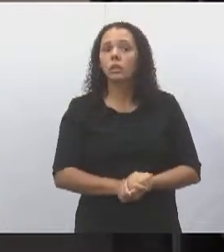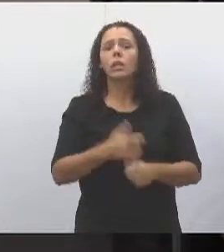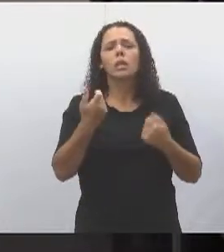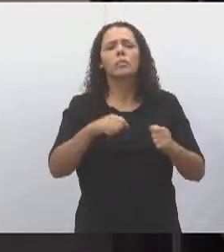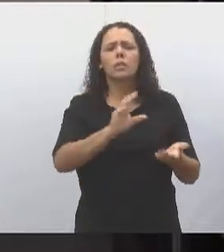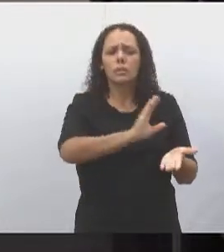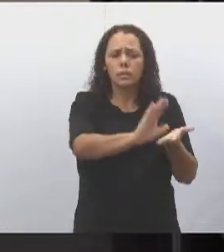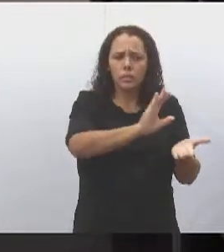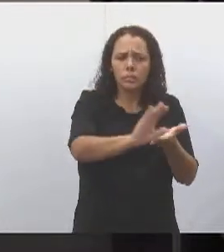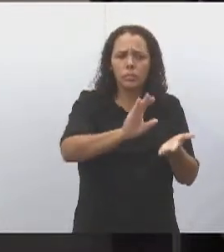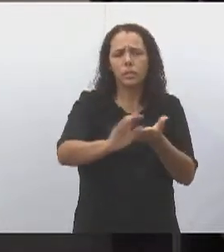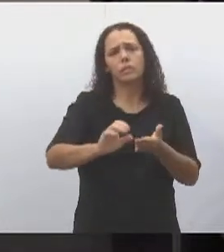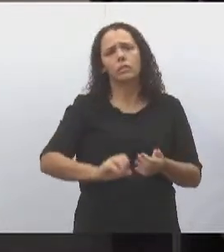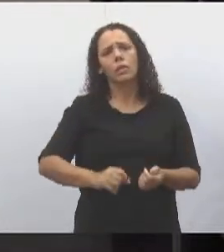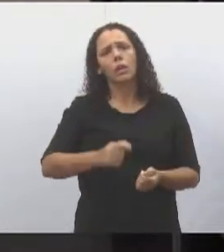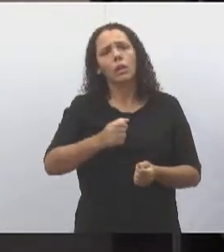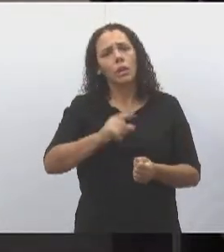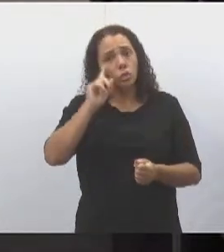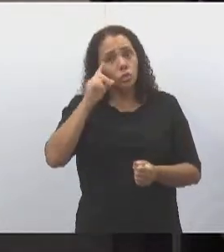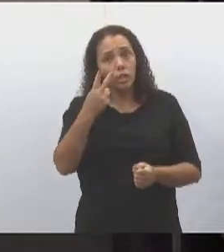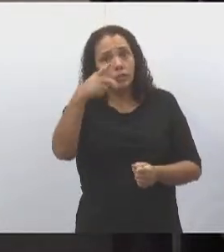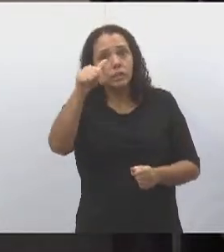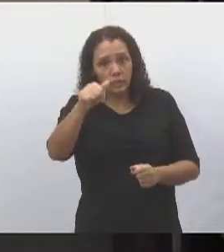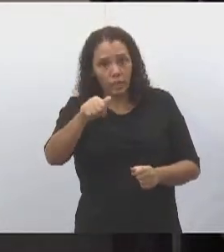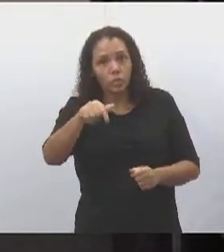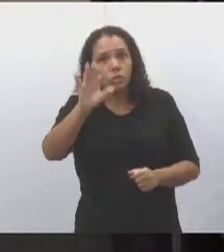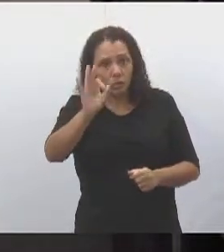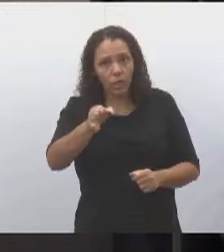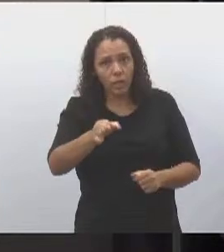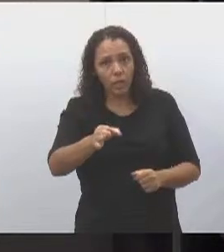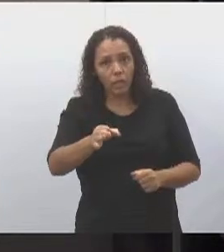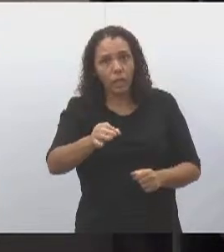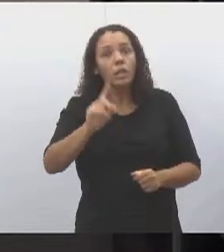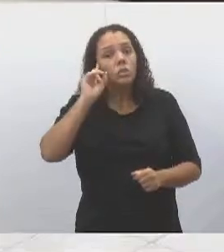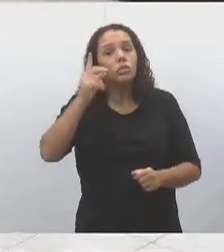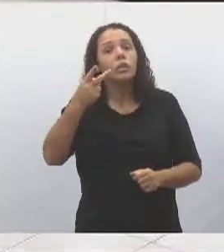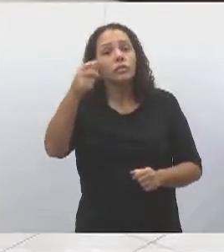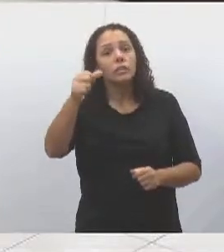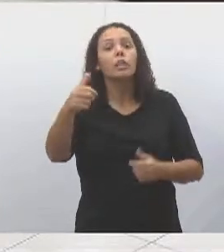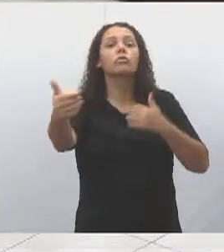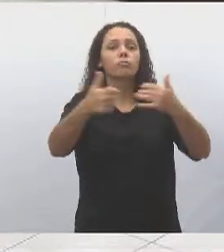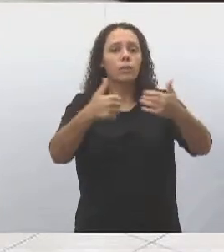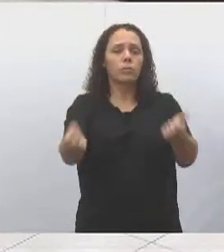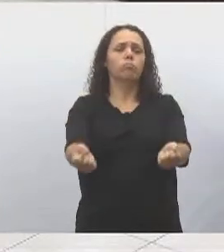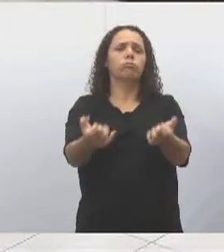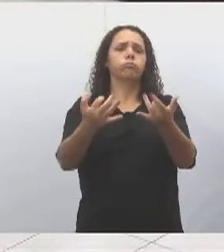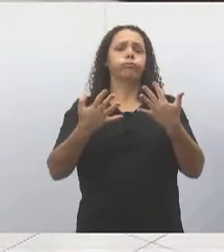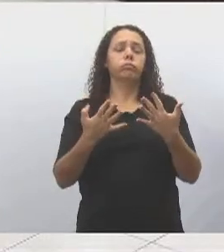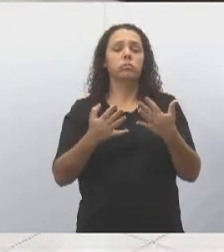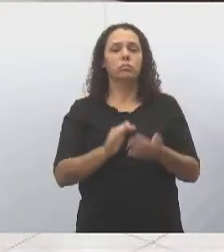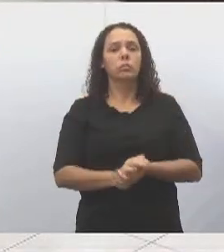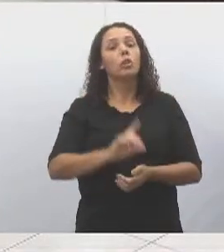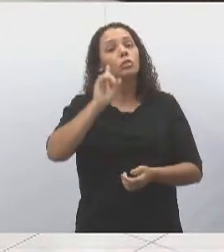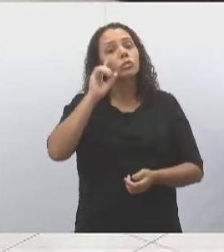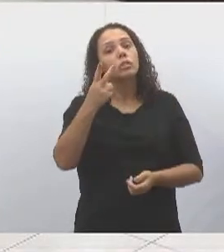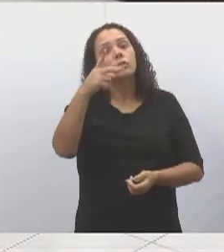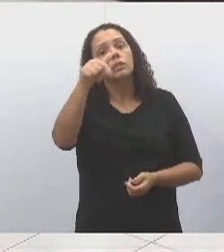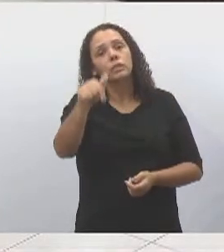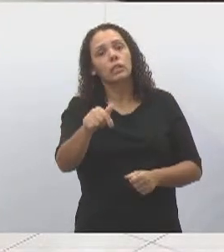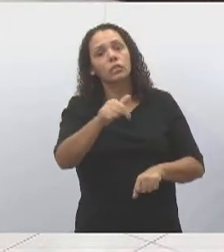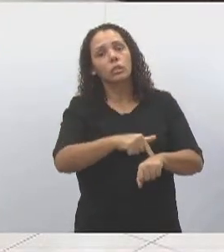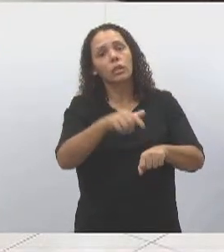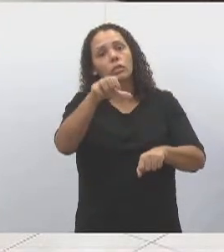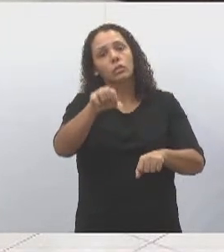emendas, dia 27, não é? Nós vamos encher essa Câmara aqui. Dia 27, das 9 às 10 da